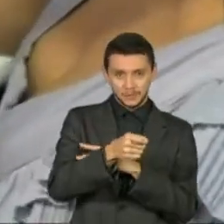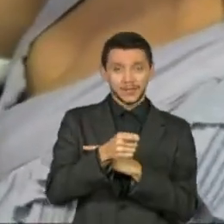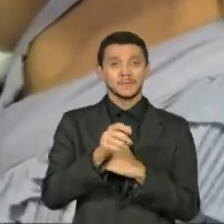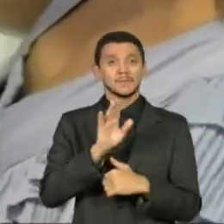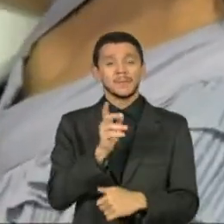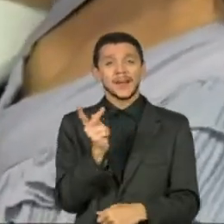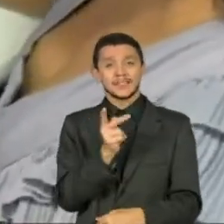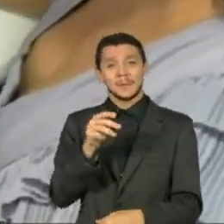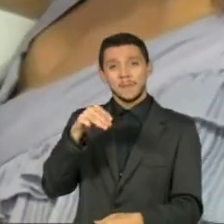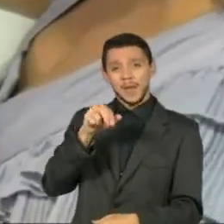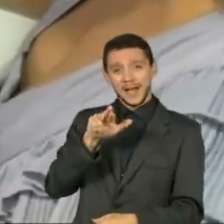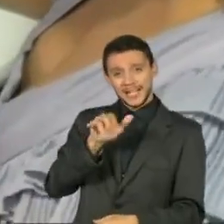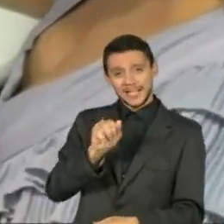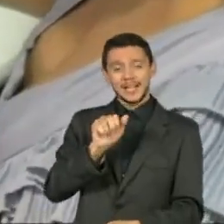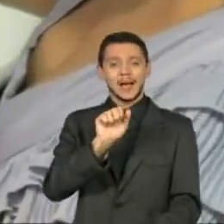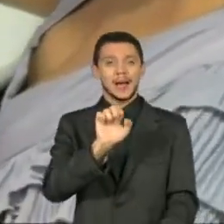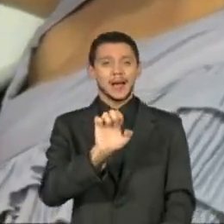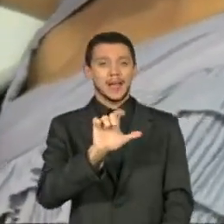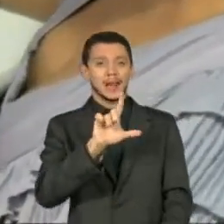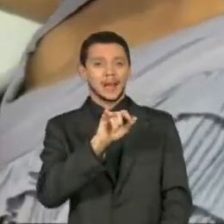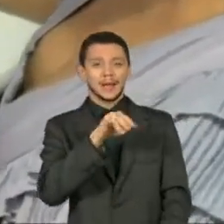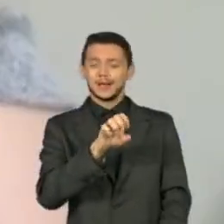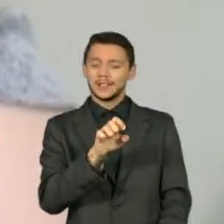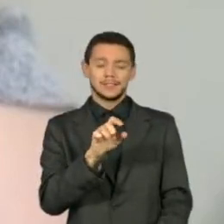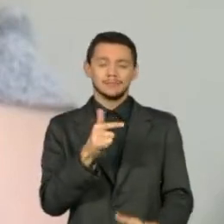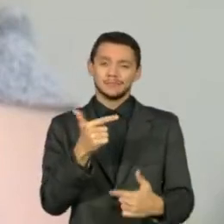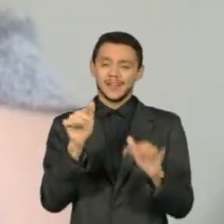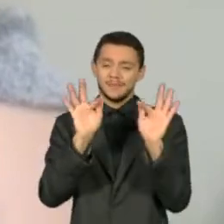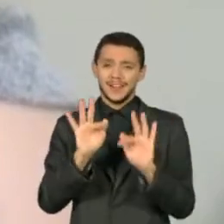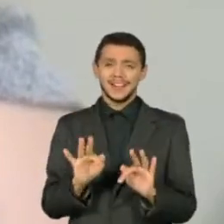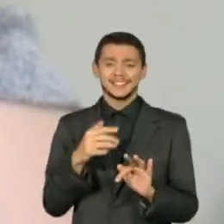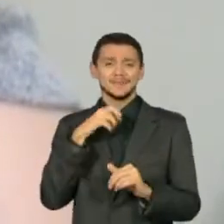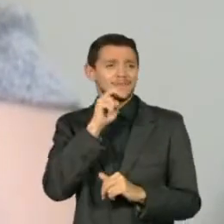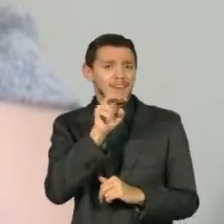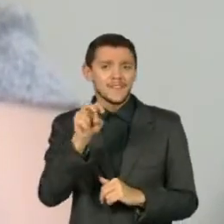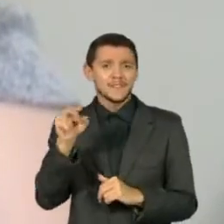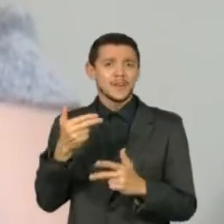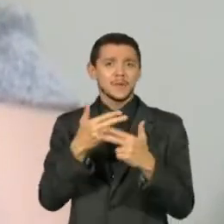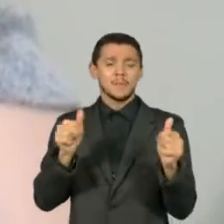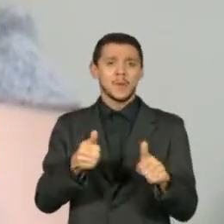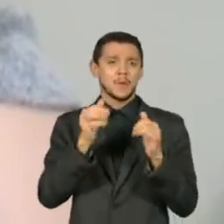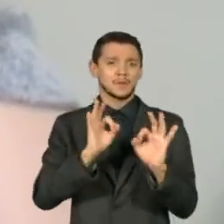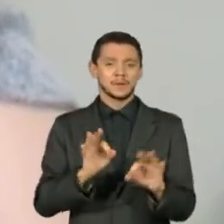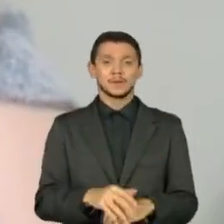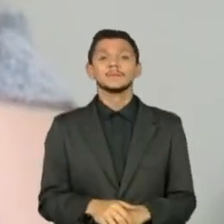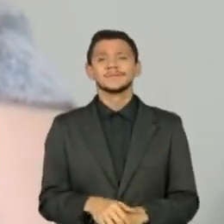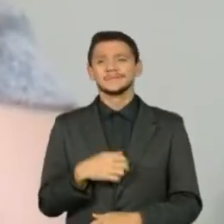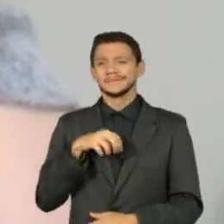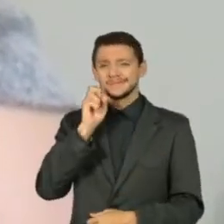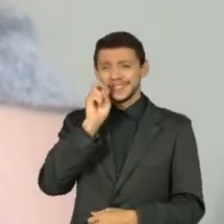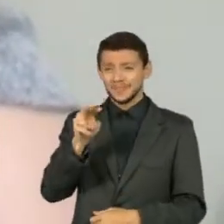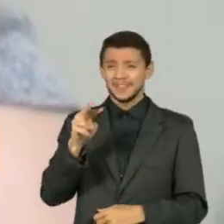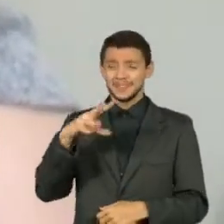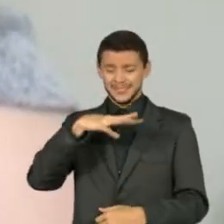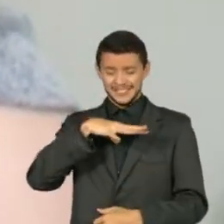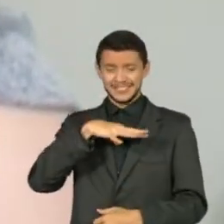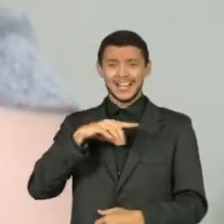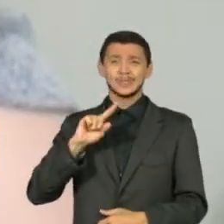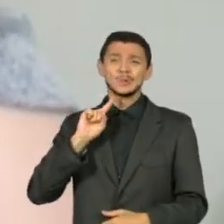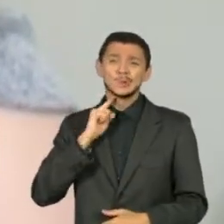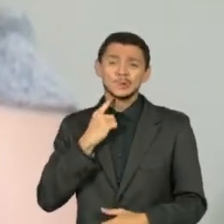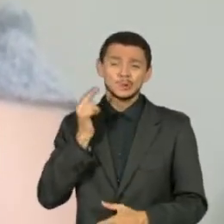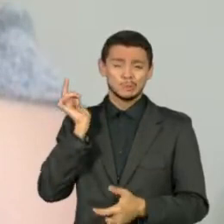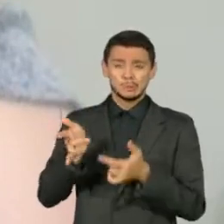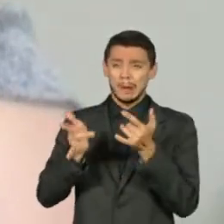sentem satisfeitas com o retorno do que pagam de impostos. O que eu vejo é a cidade com muito lixo, pelo menos perto de